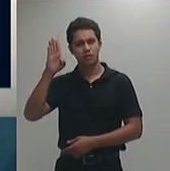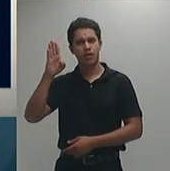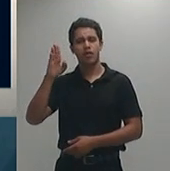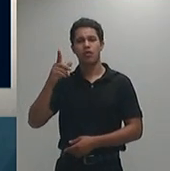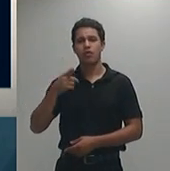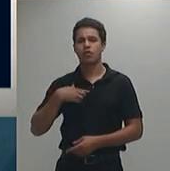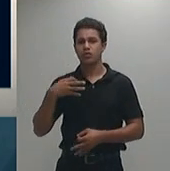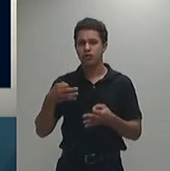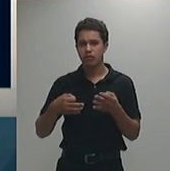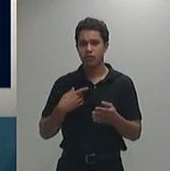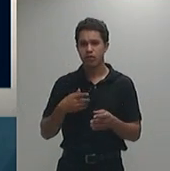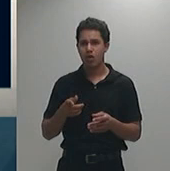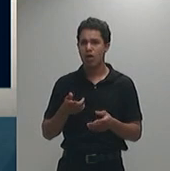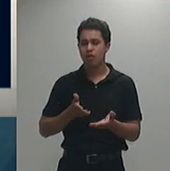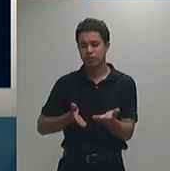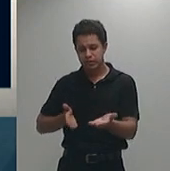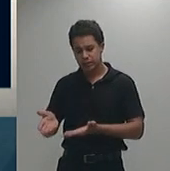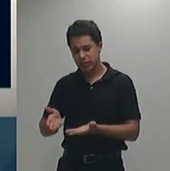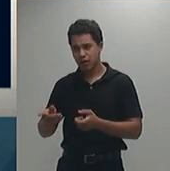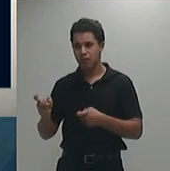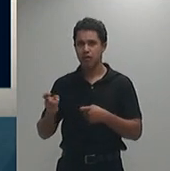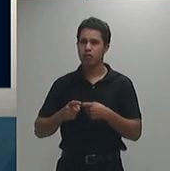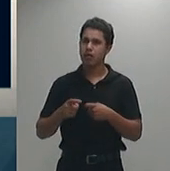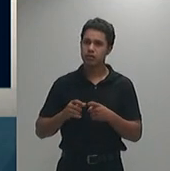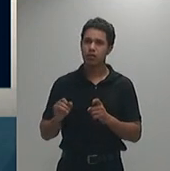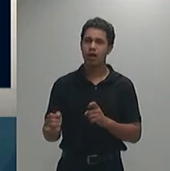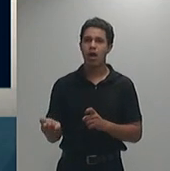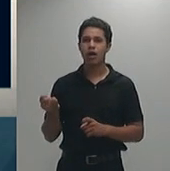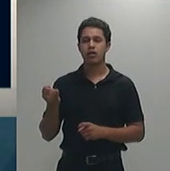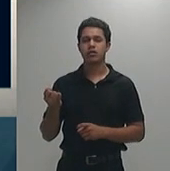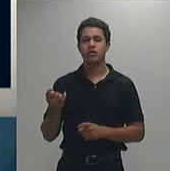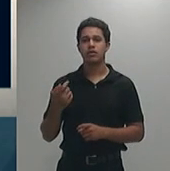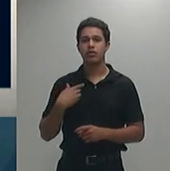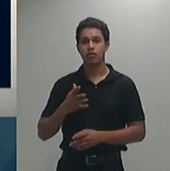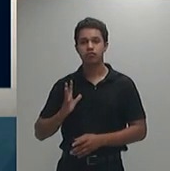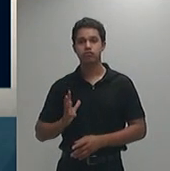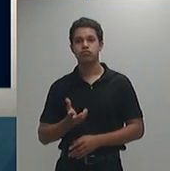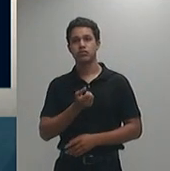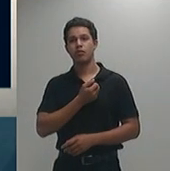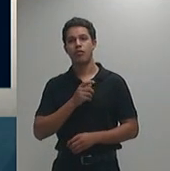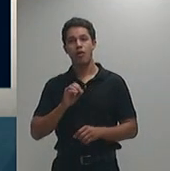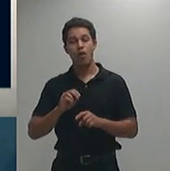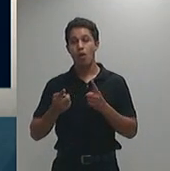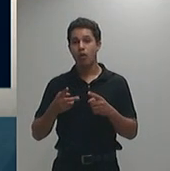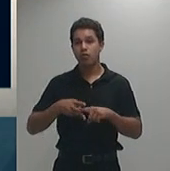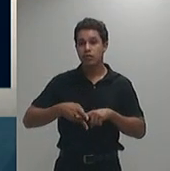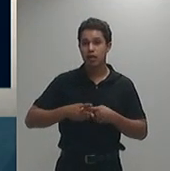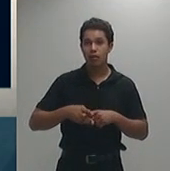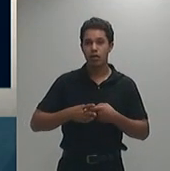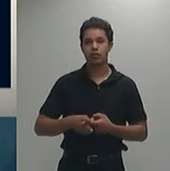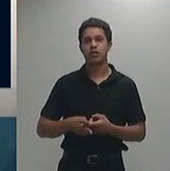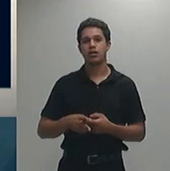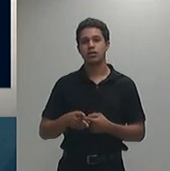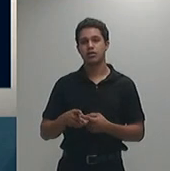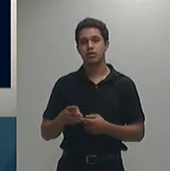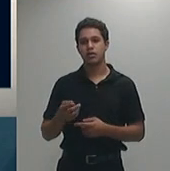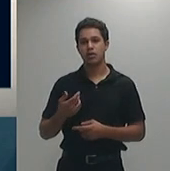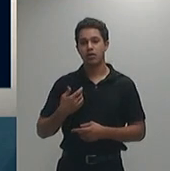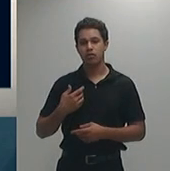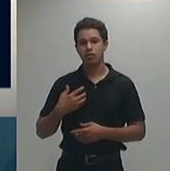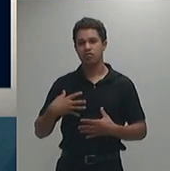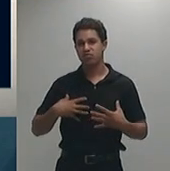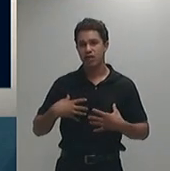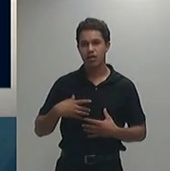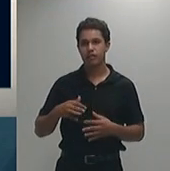ou submetida a tratamento médico garantindo a sua sobrevivência ou da manutenção já em comunidade física